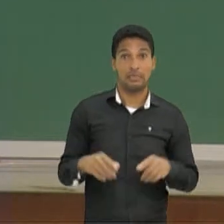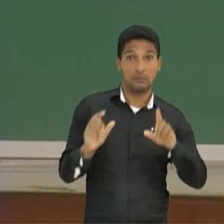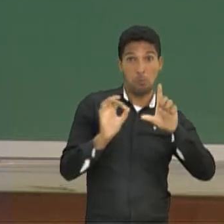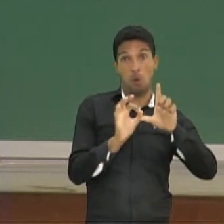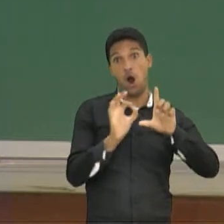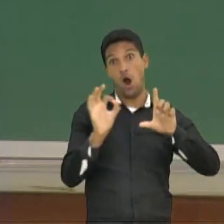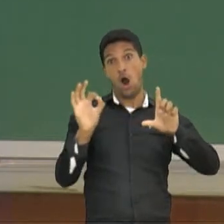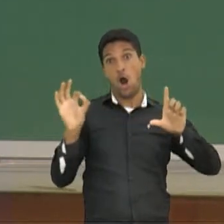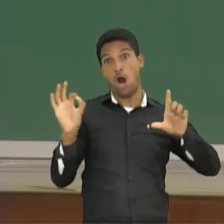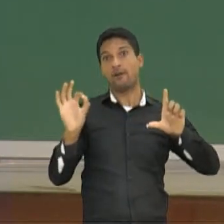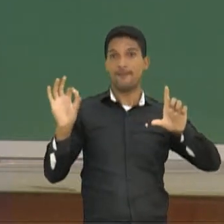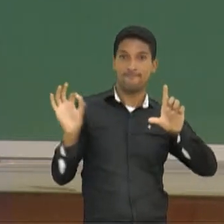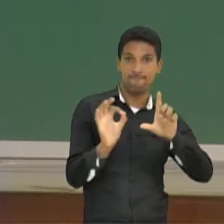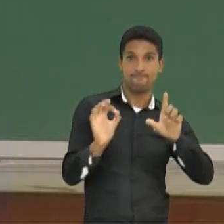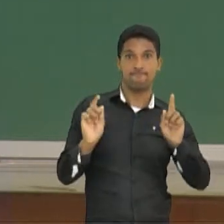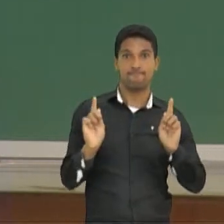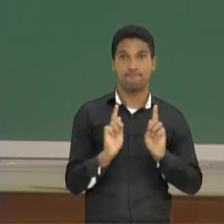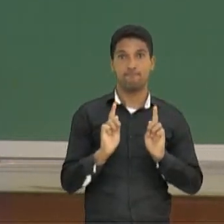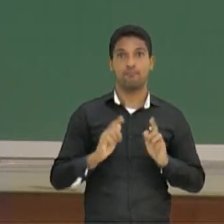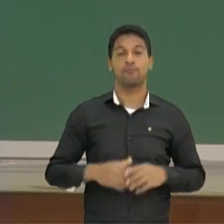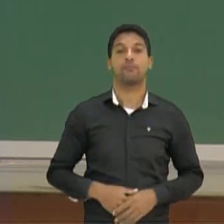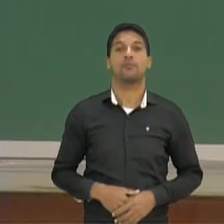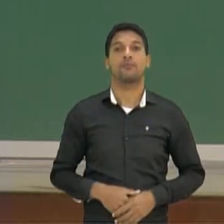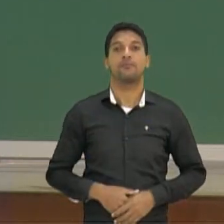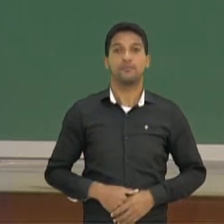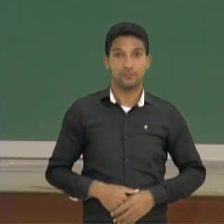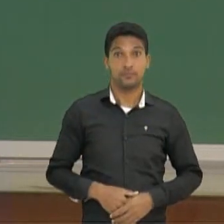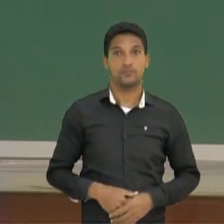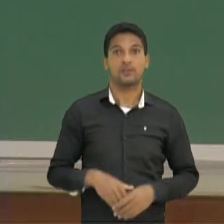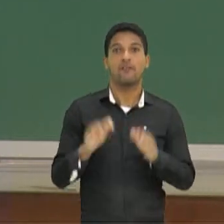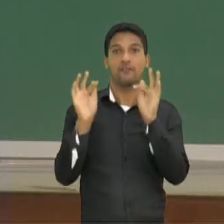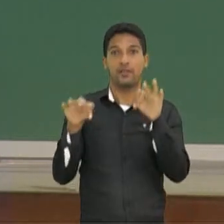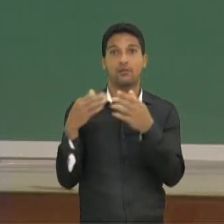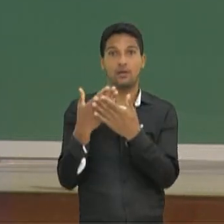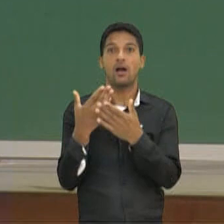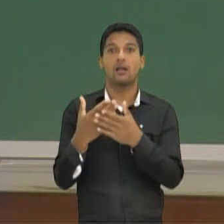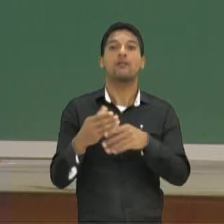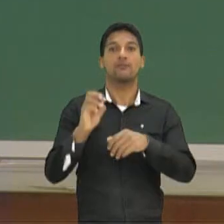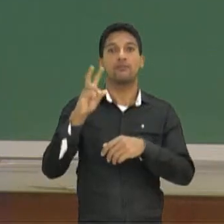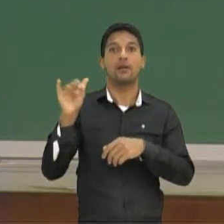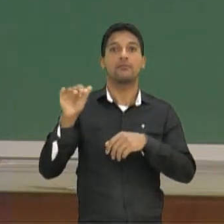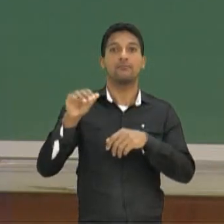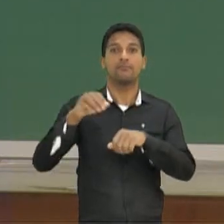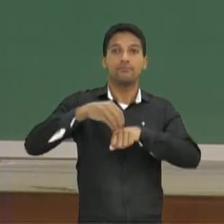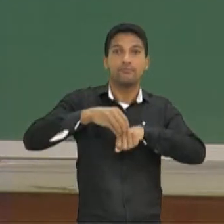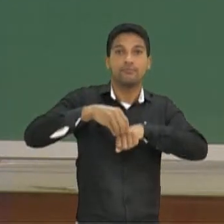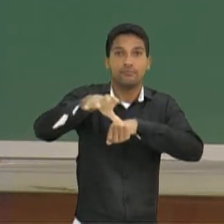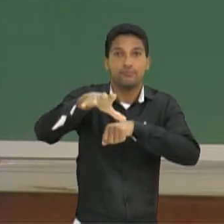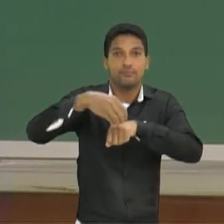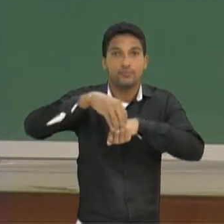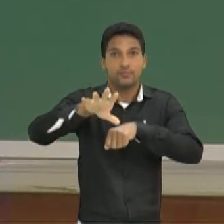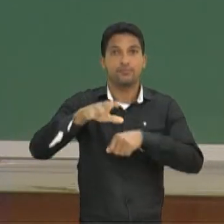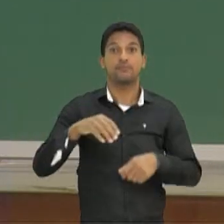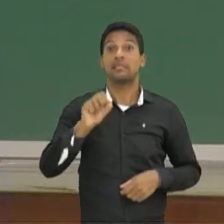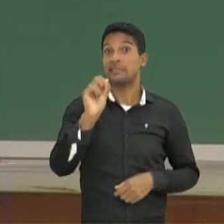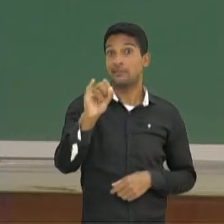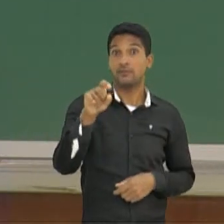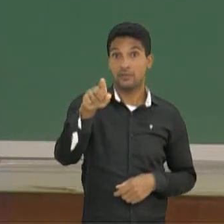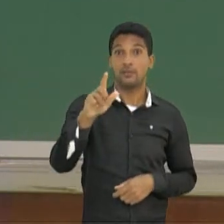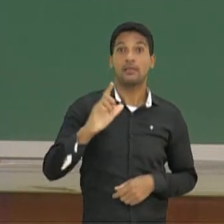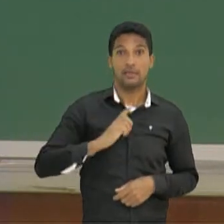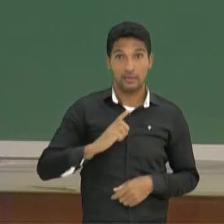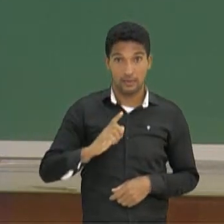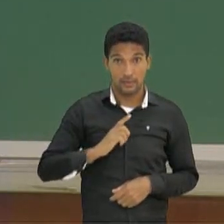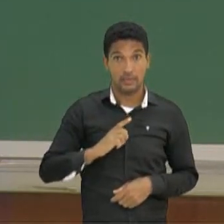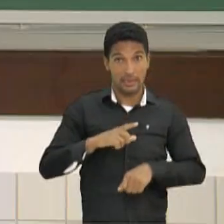da aula. Então, no final da aula, deixo umas dicas para vocês. Então, sempre que necessário, sempre que tiver um tempinho, faz o exercício, faz o alongamento, faz